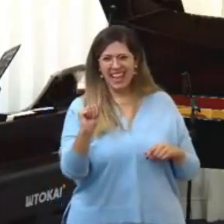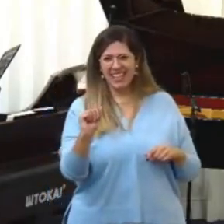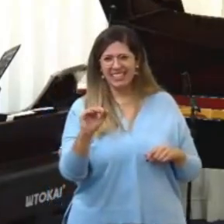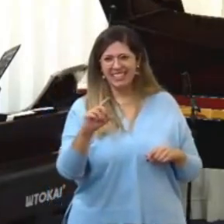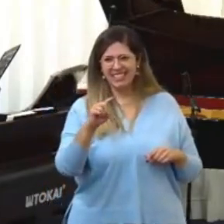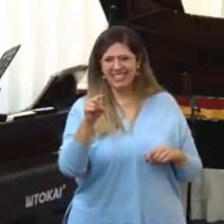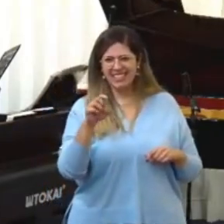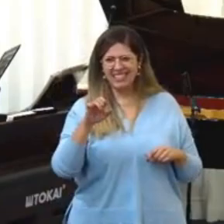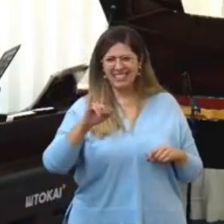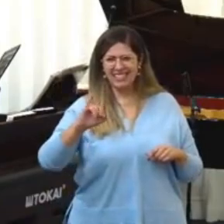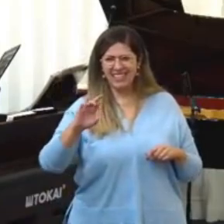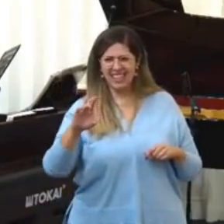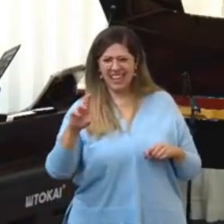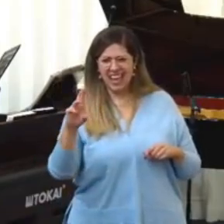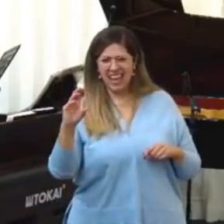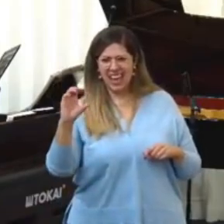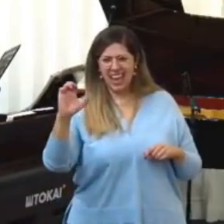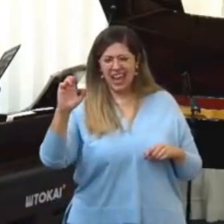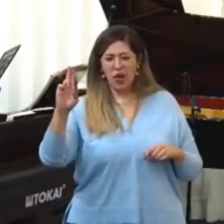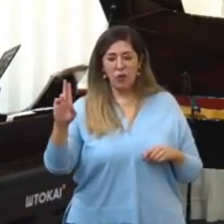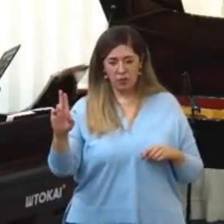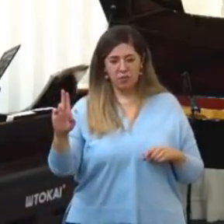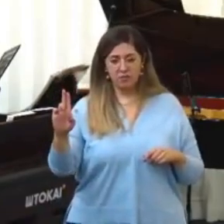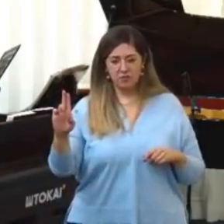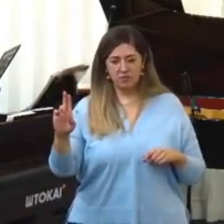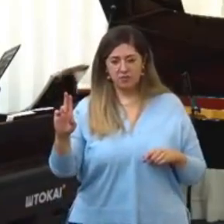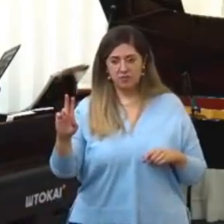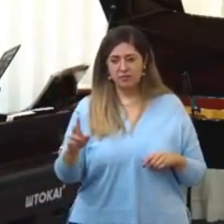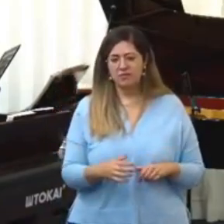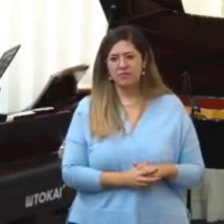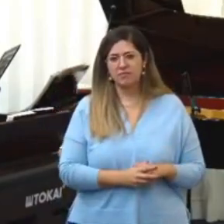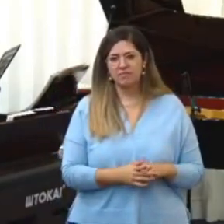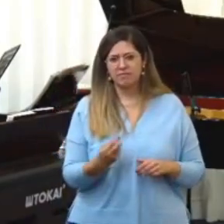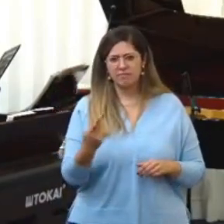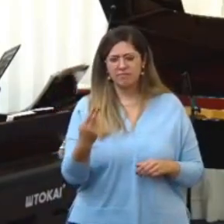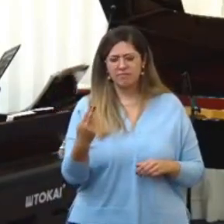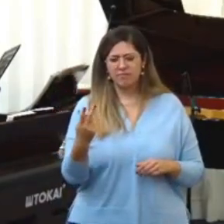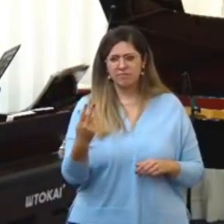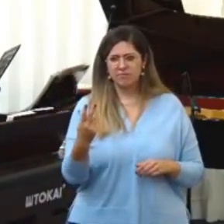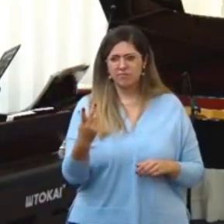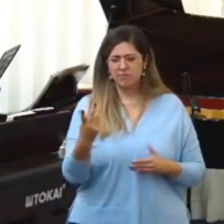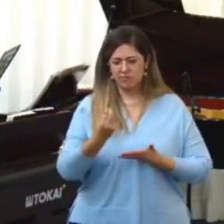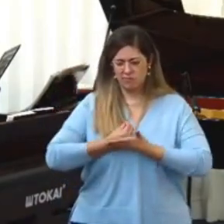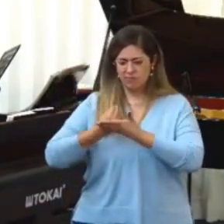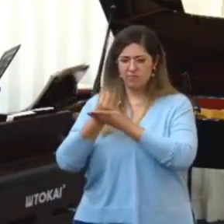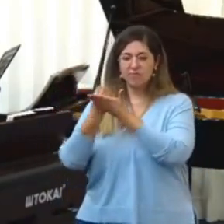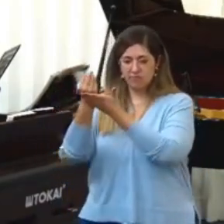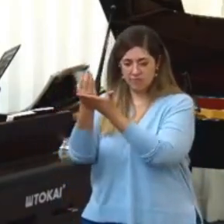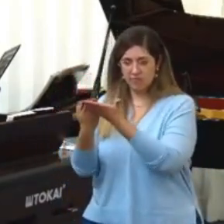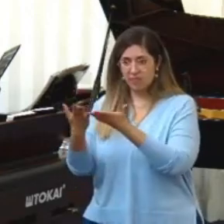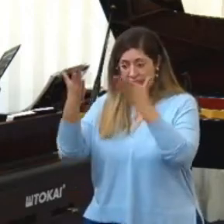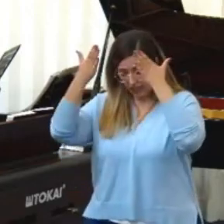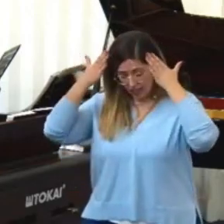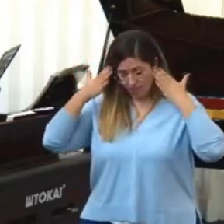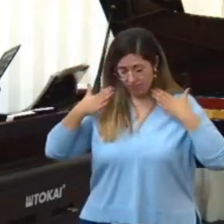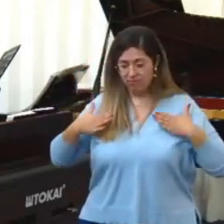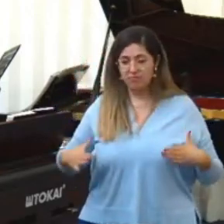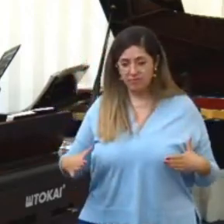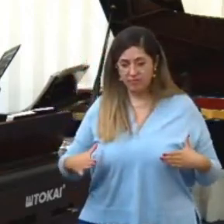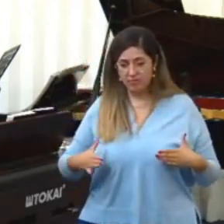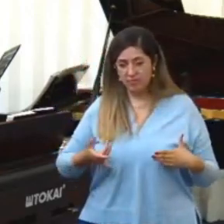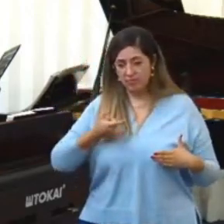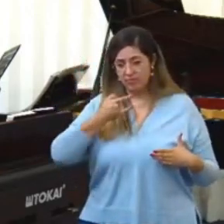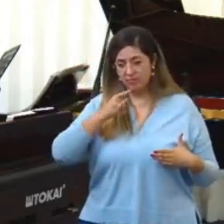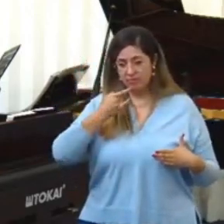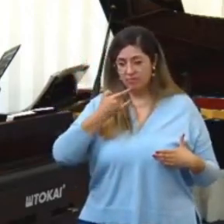6, é quando aparece a primeira vez. Moisés fala sobre um voto especial de consagração. Um voto especial para ser de